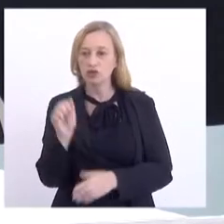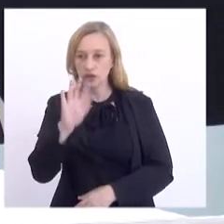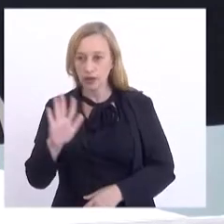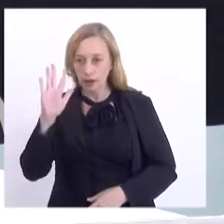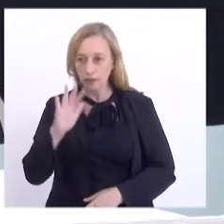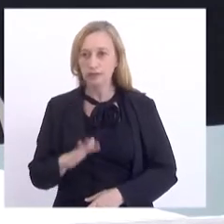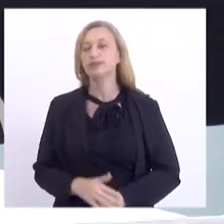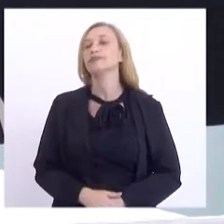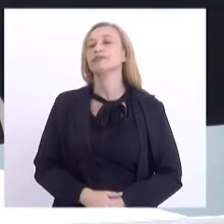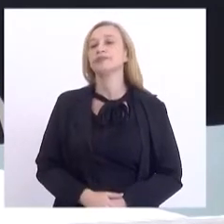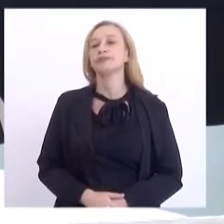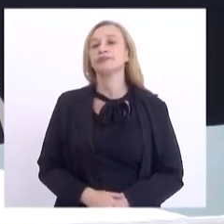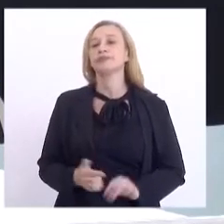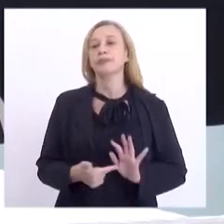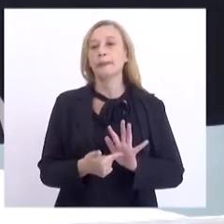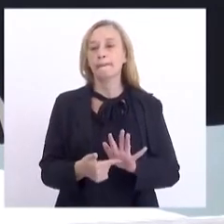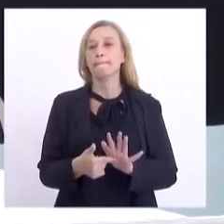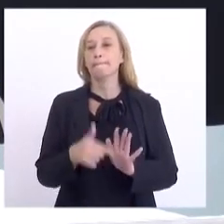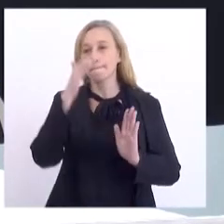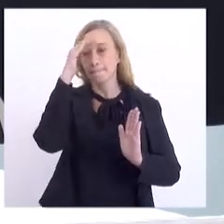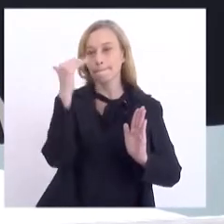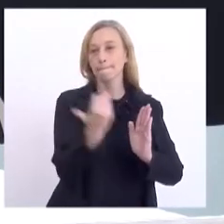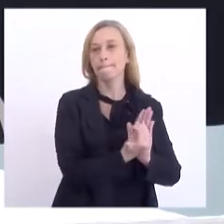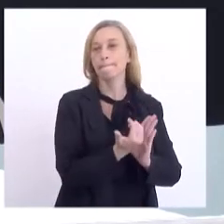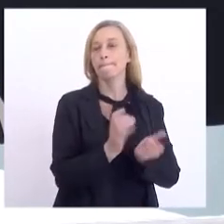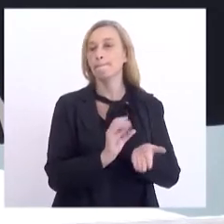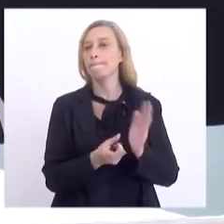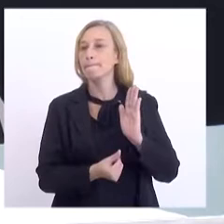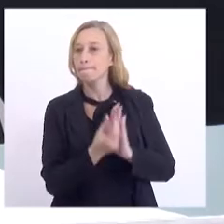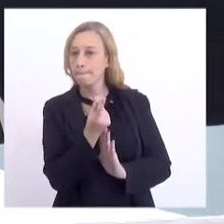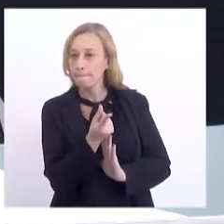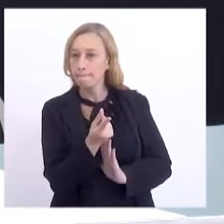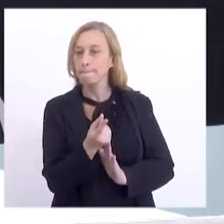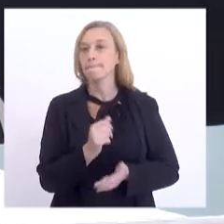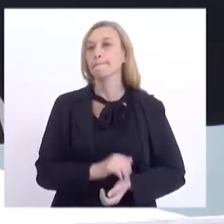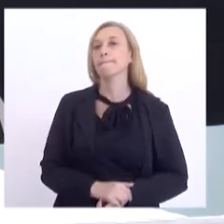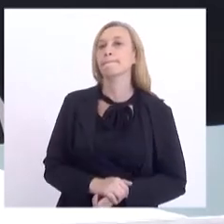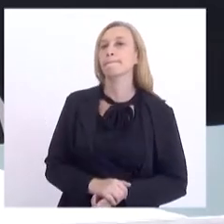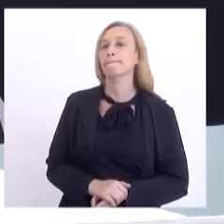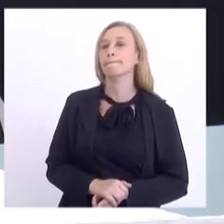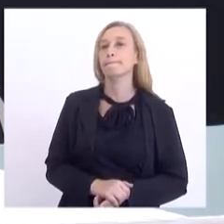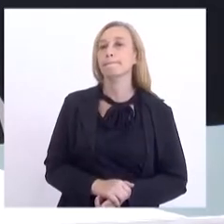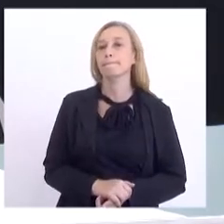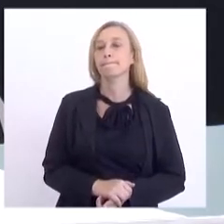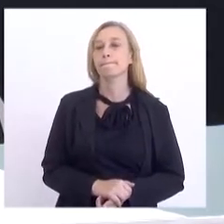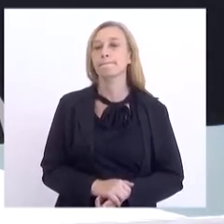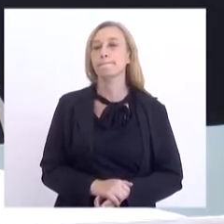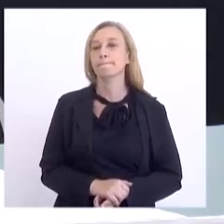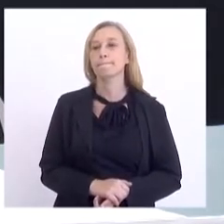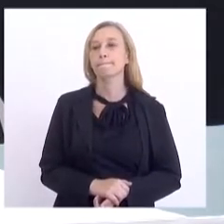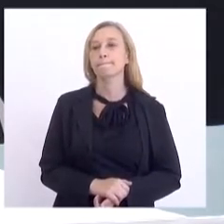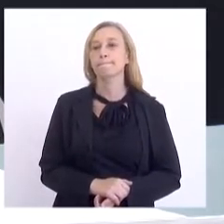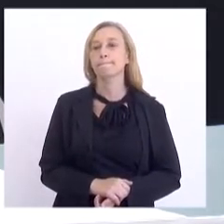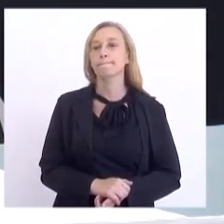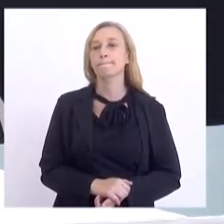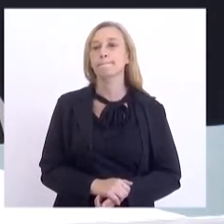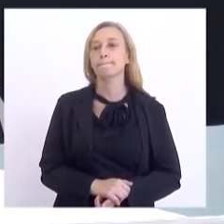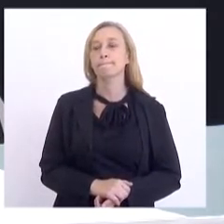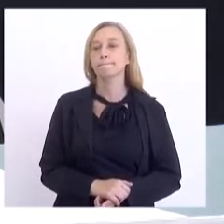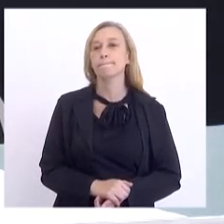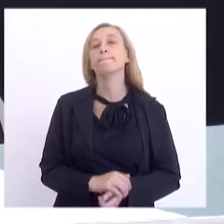geral e mostrando a execução seja orçamentário financeiro e seja